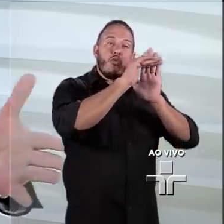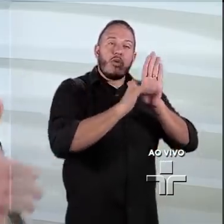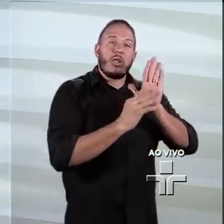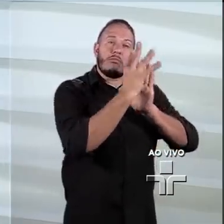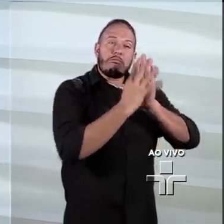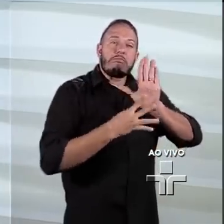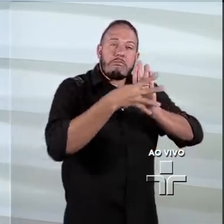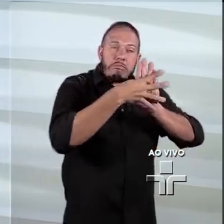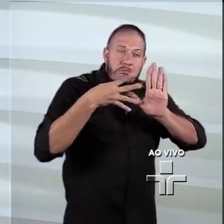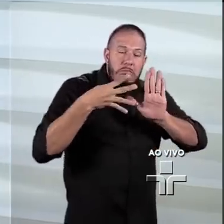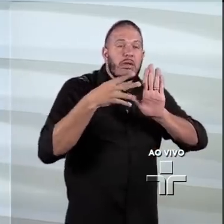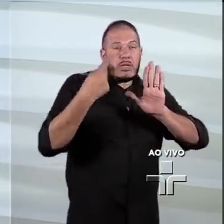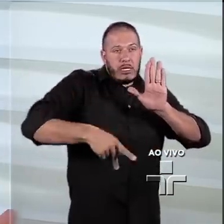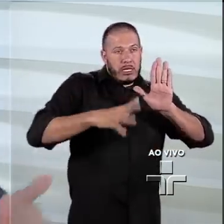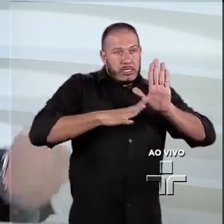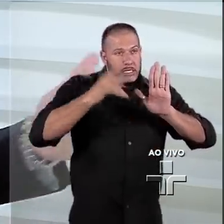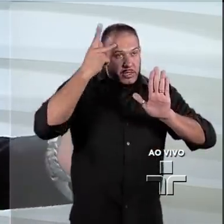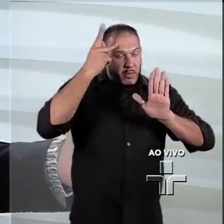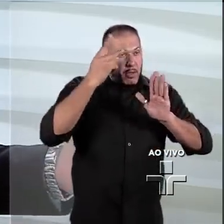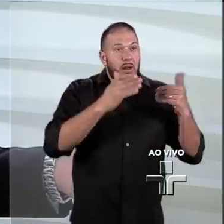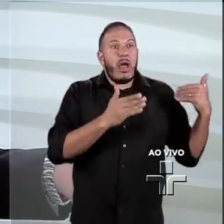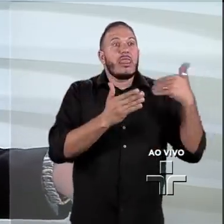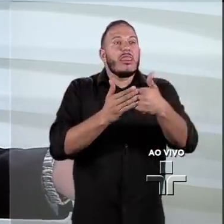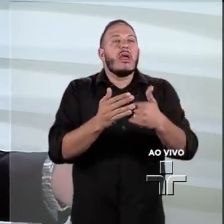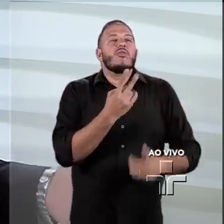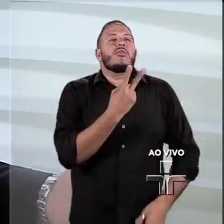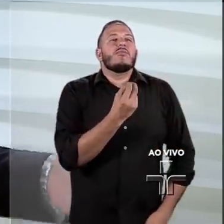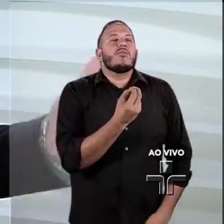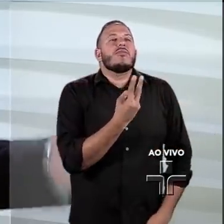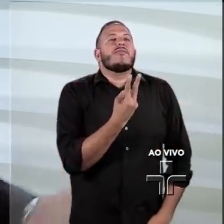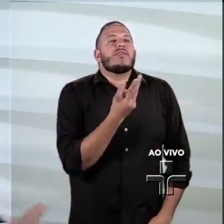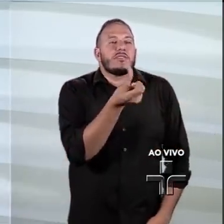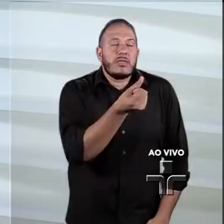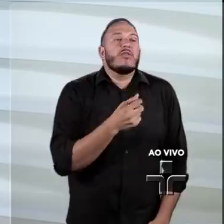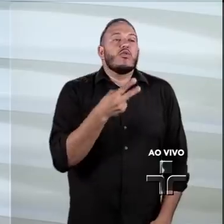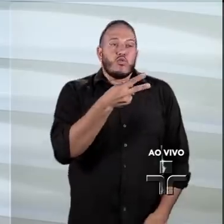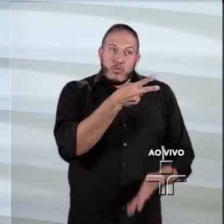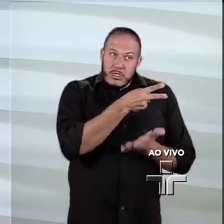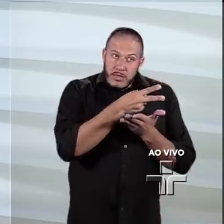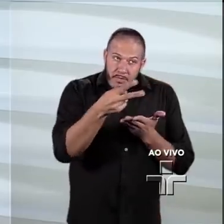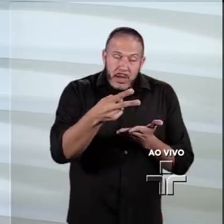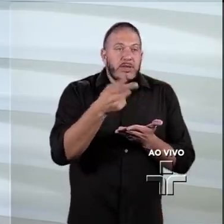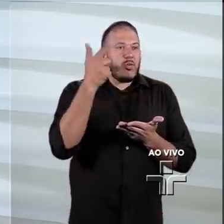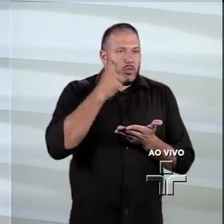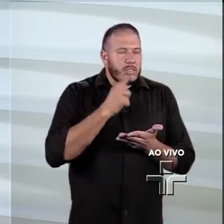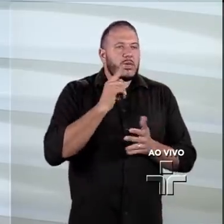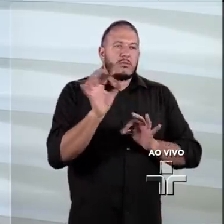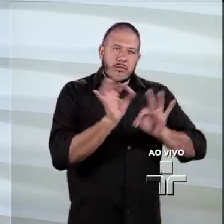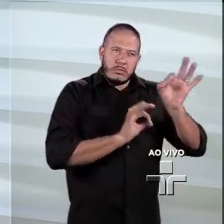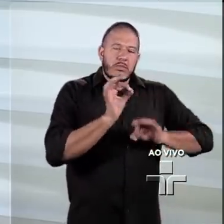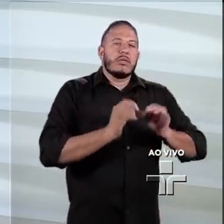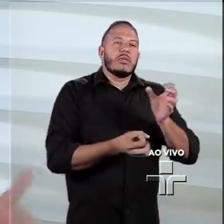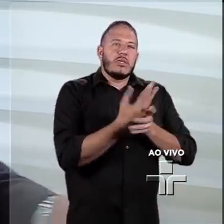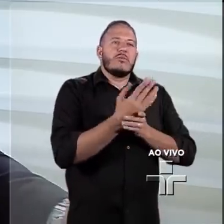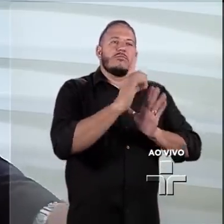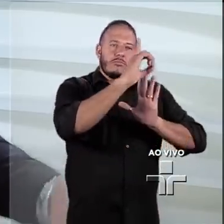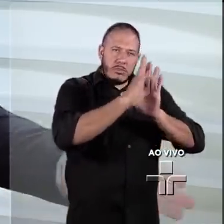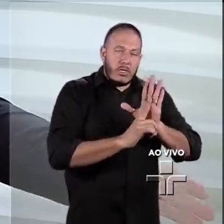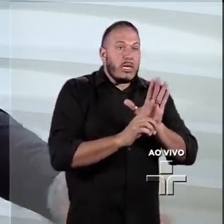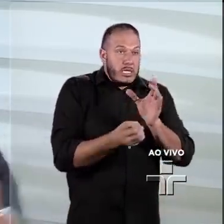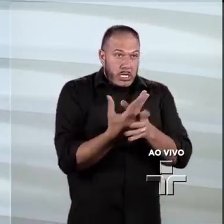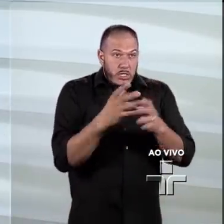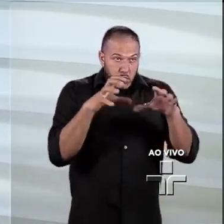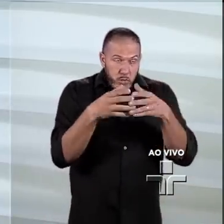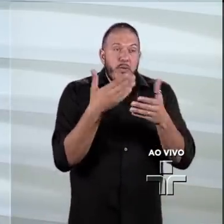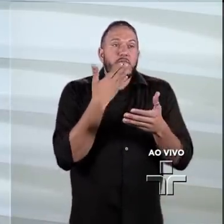fazer até 2026. Tem 2 semanas que eu finalmente baixei o decreto criando esse grupo e pedi a eles